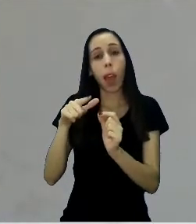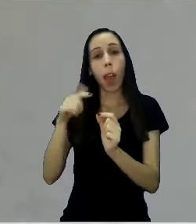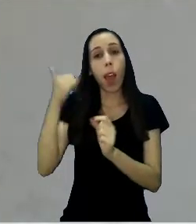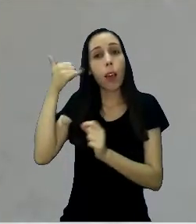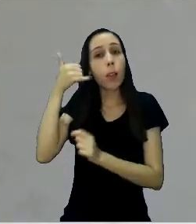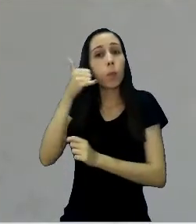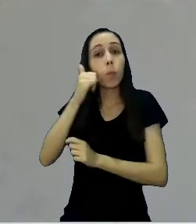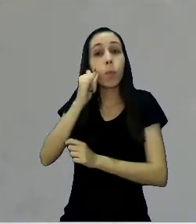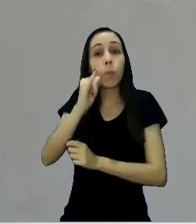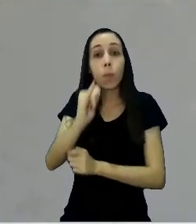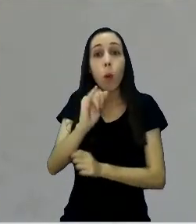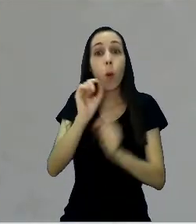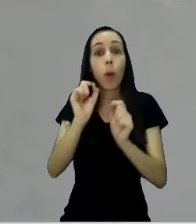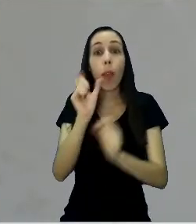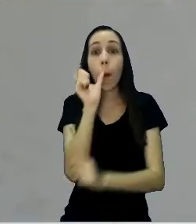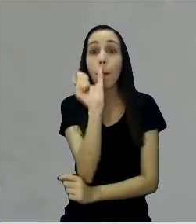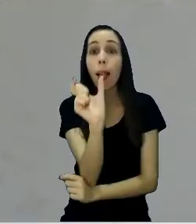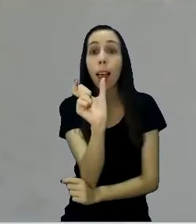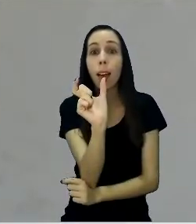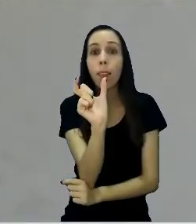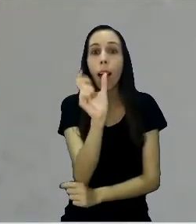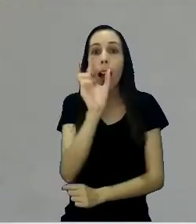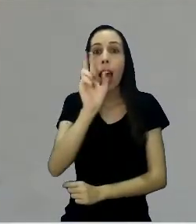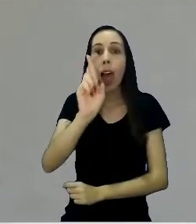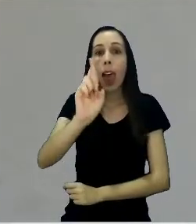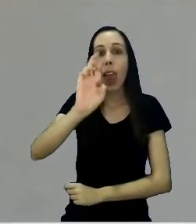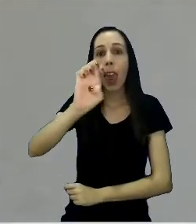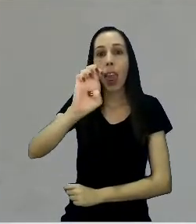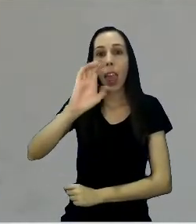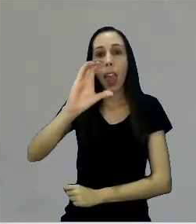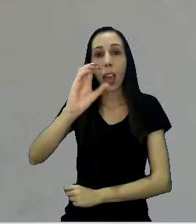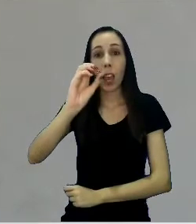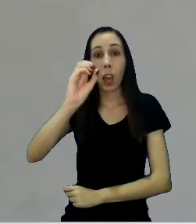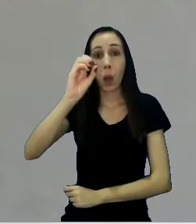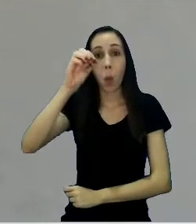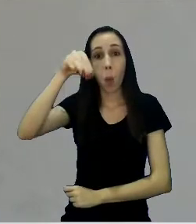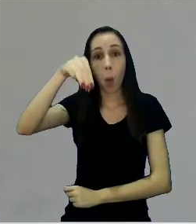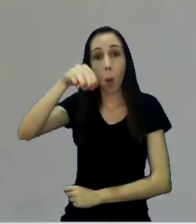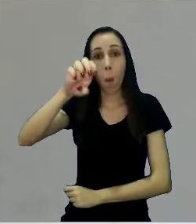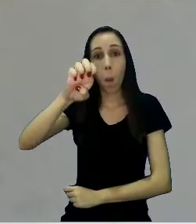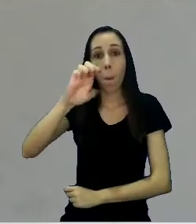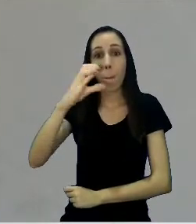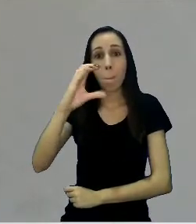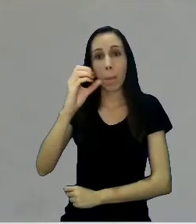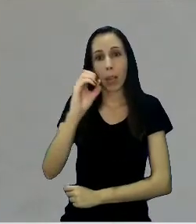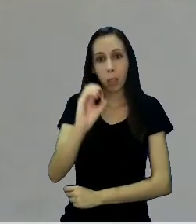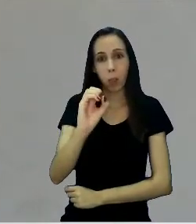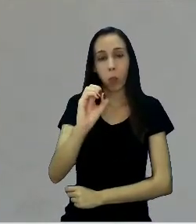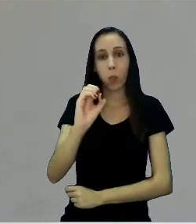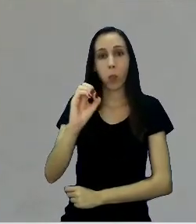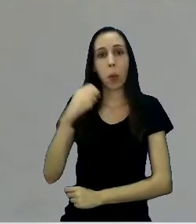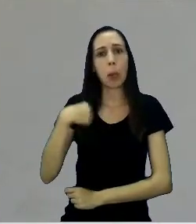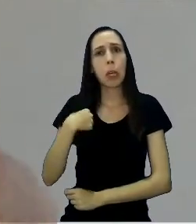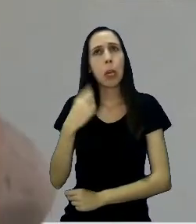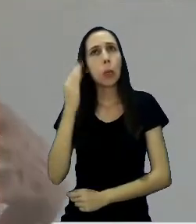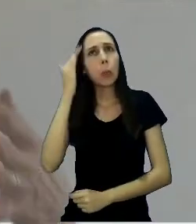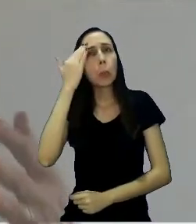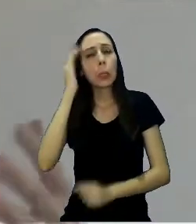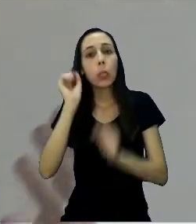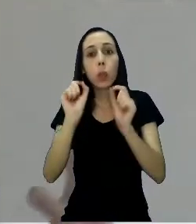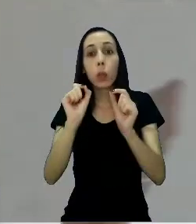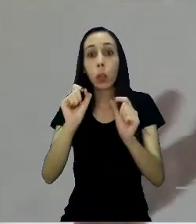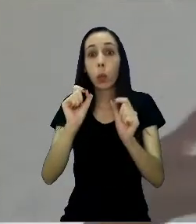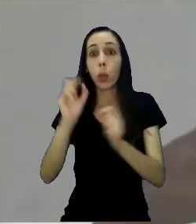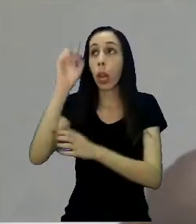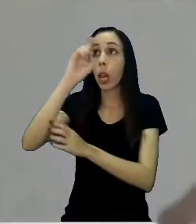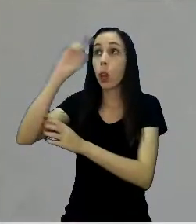E essa palavra é recomeço. E a moção que me vinha é que